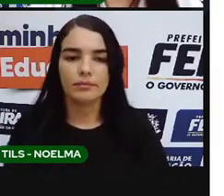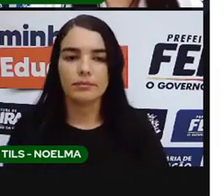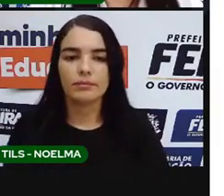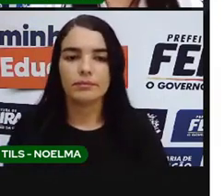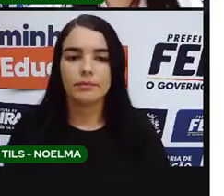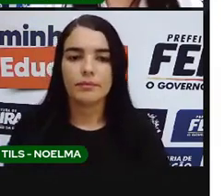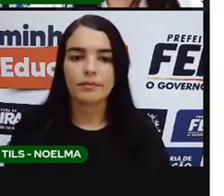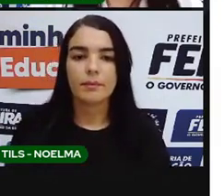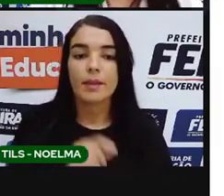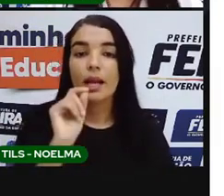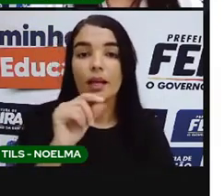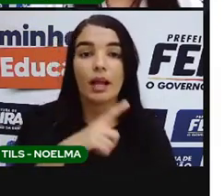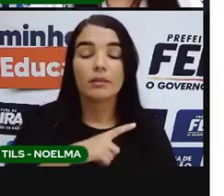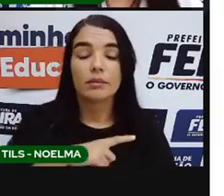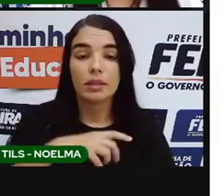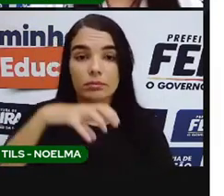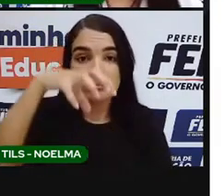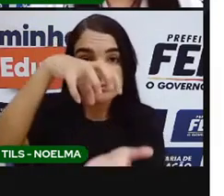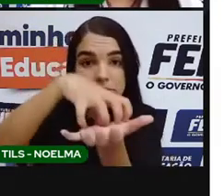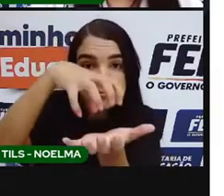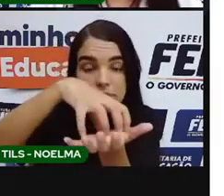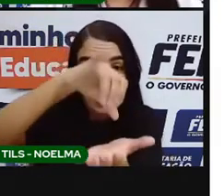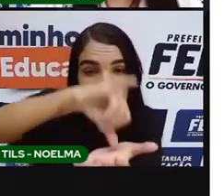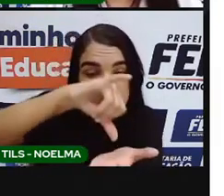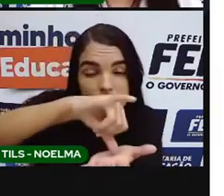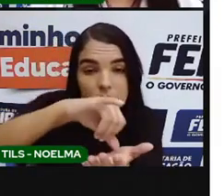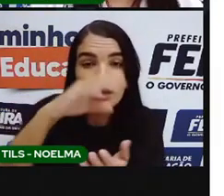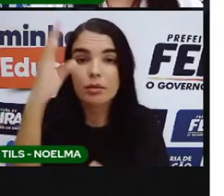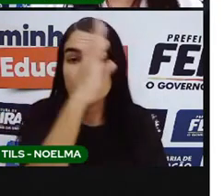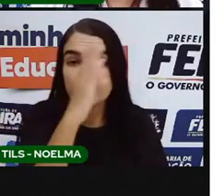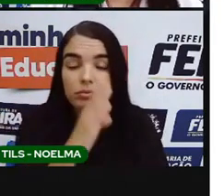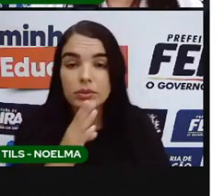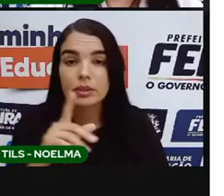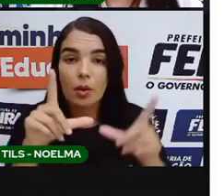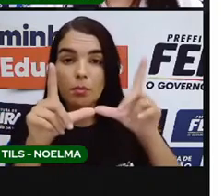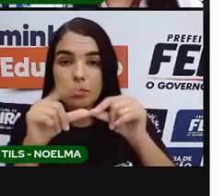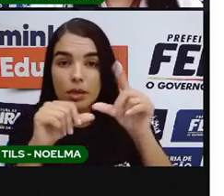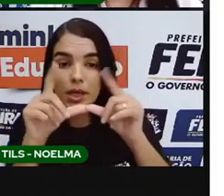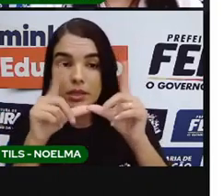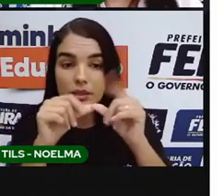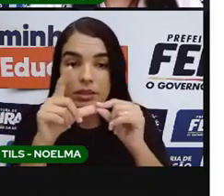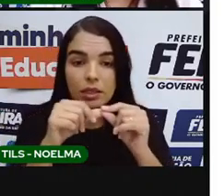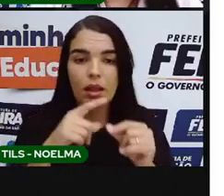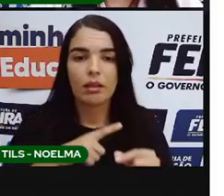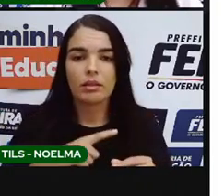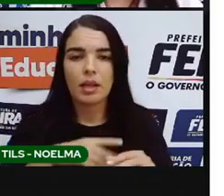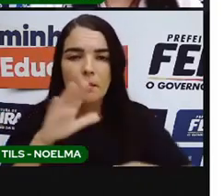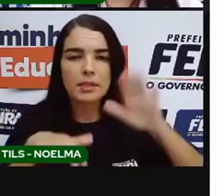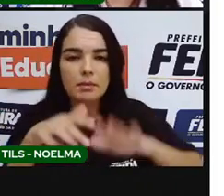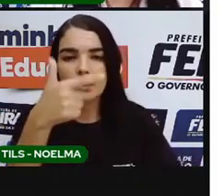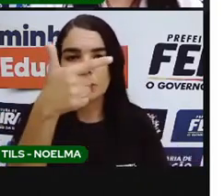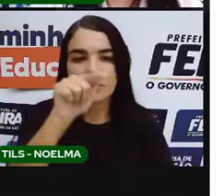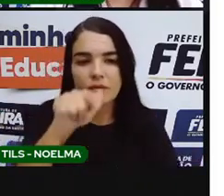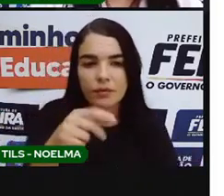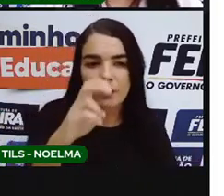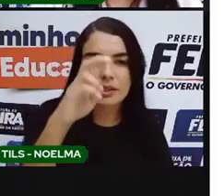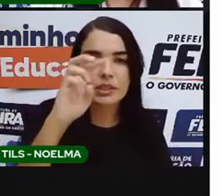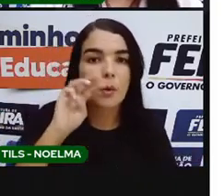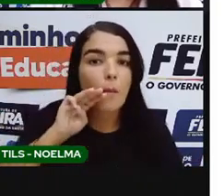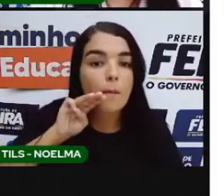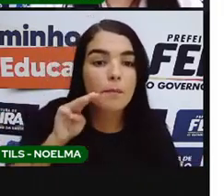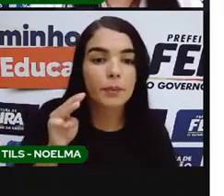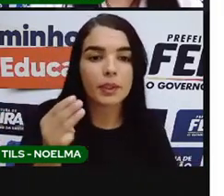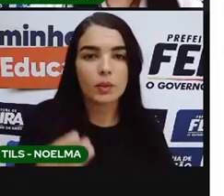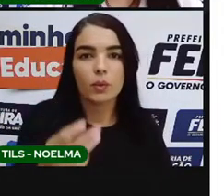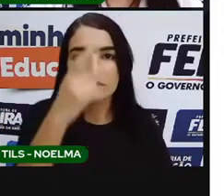Brasília. A capital do Brasil é localizada nessa região, Brasília, né, tem cerca aí de 2,5 milhões de